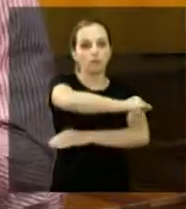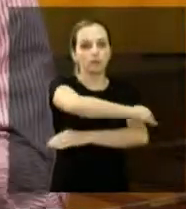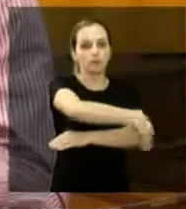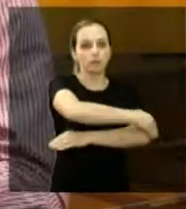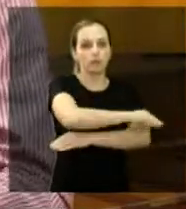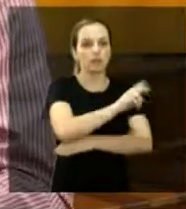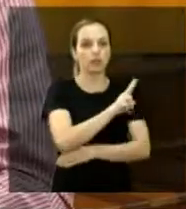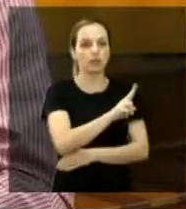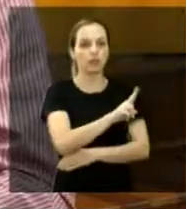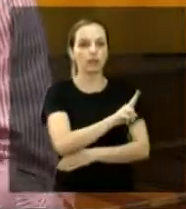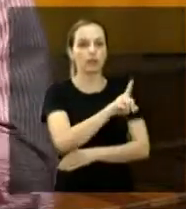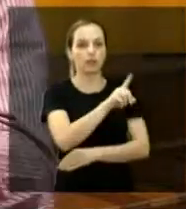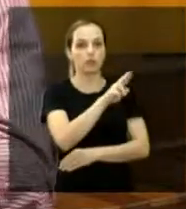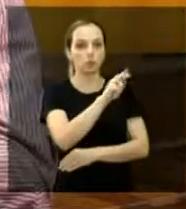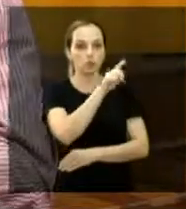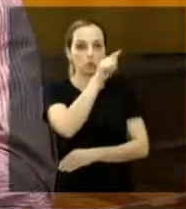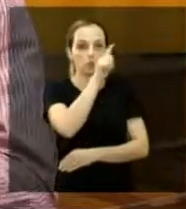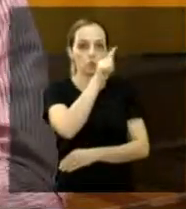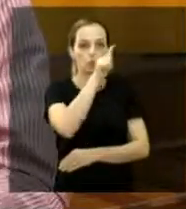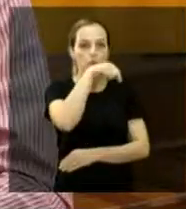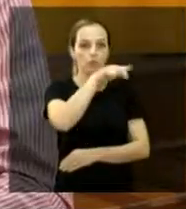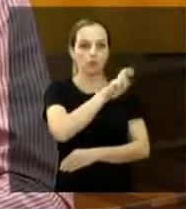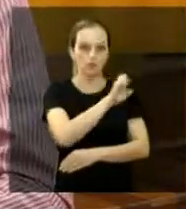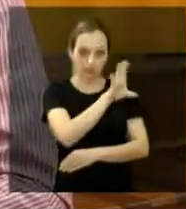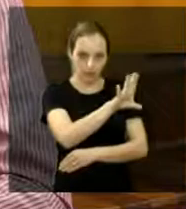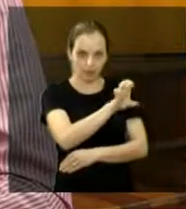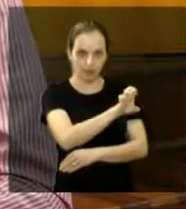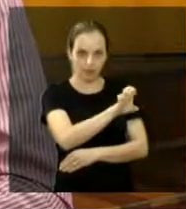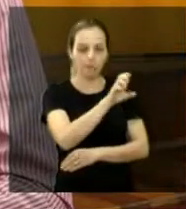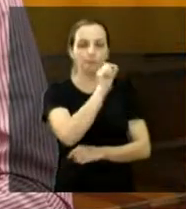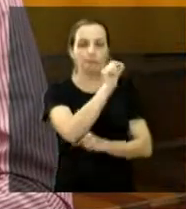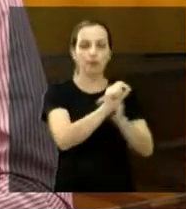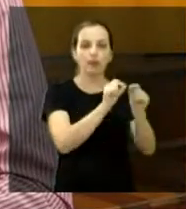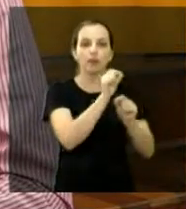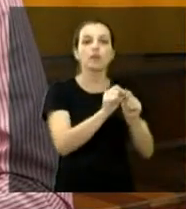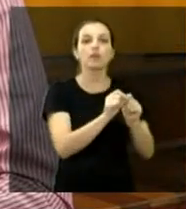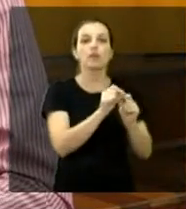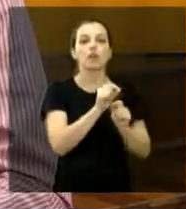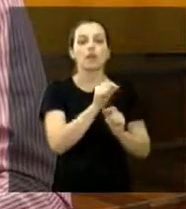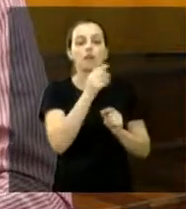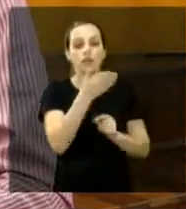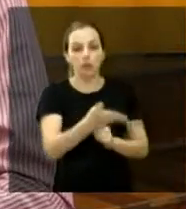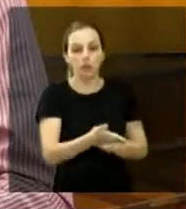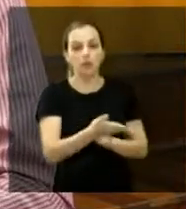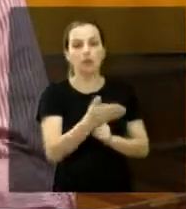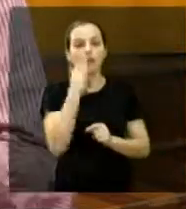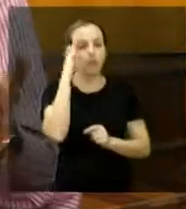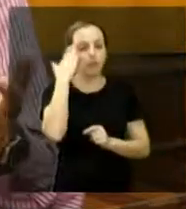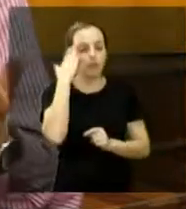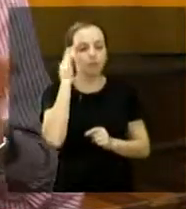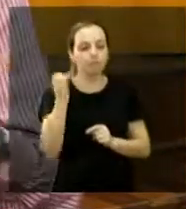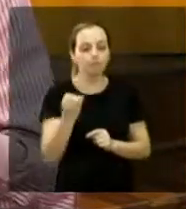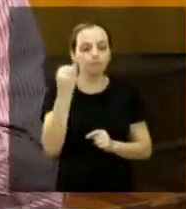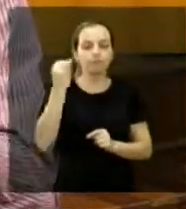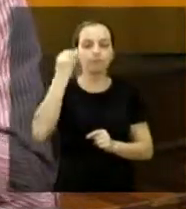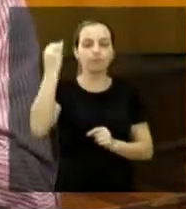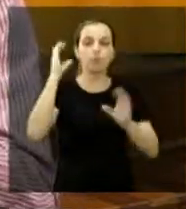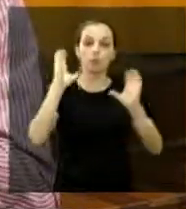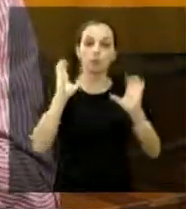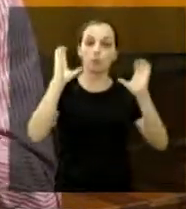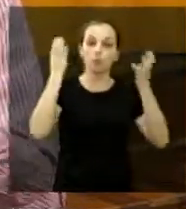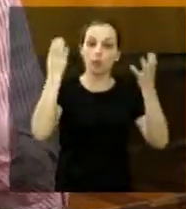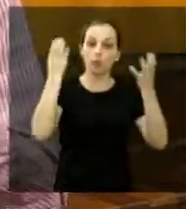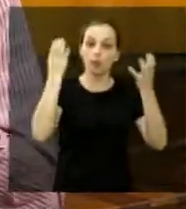ali que a rádio funcionava. Só tinha o AM naquela época. O Araújo, então, entendeu que pela importância do evento, né,